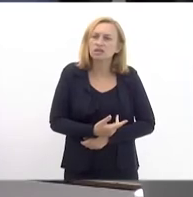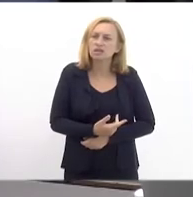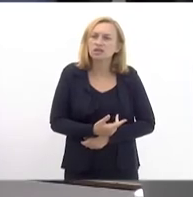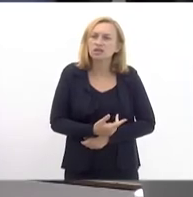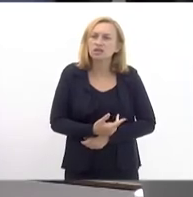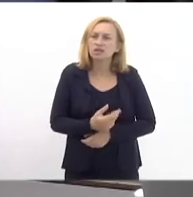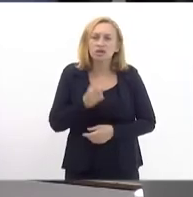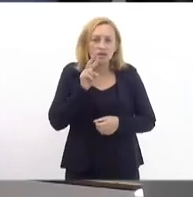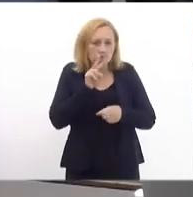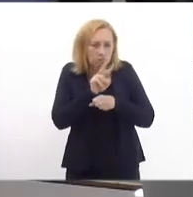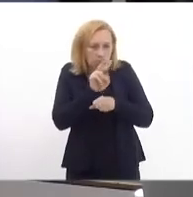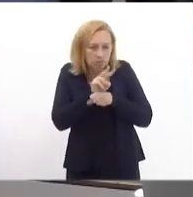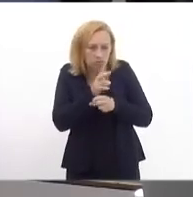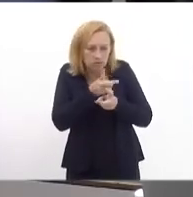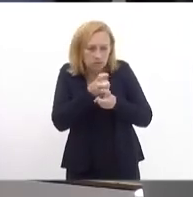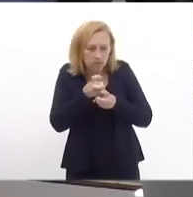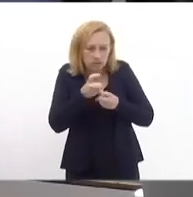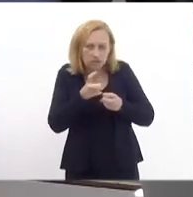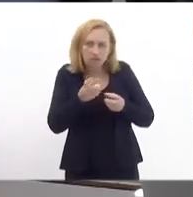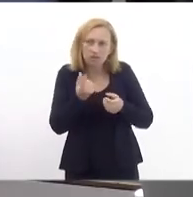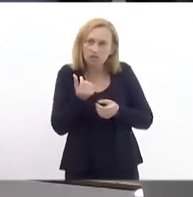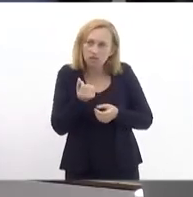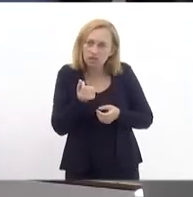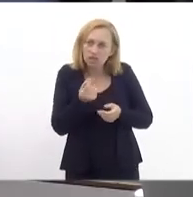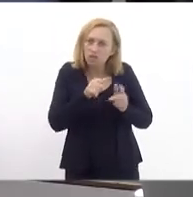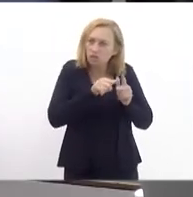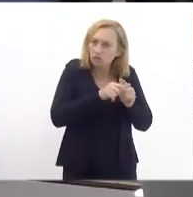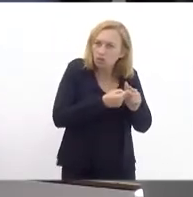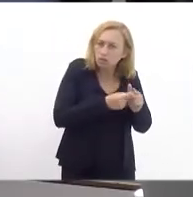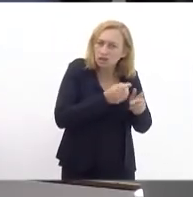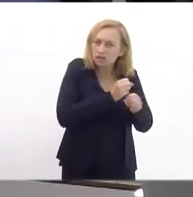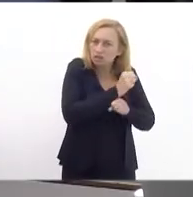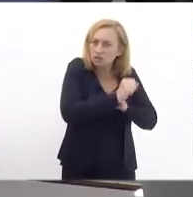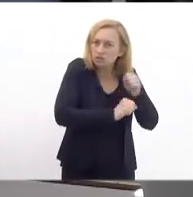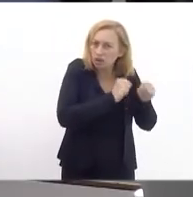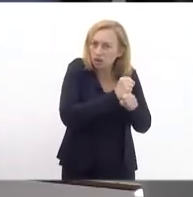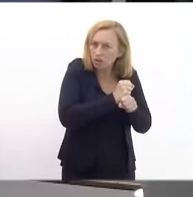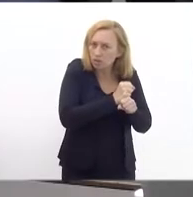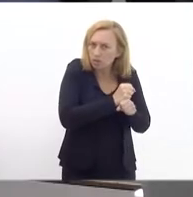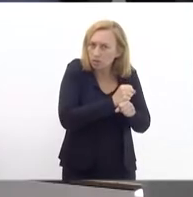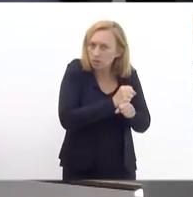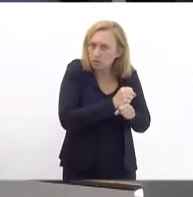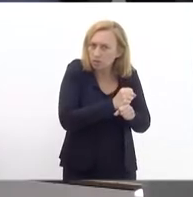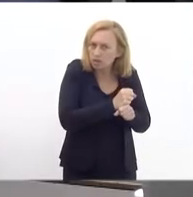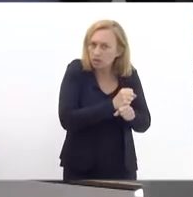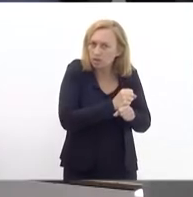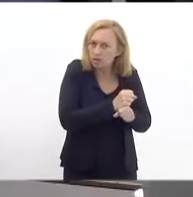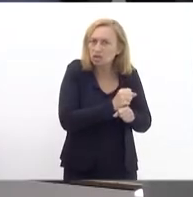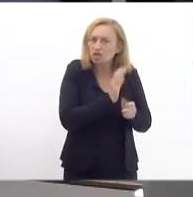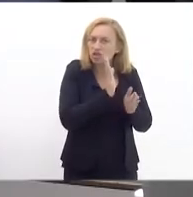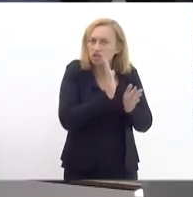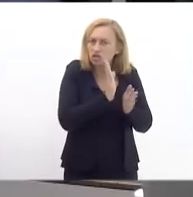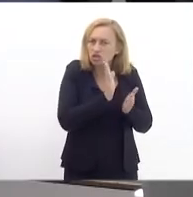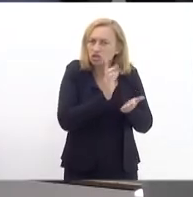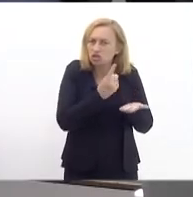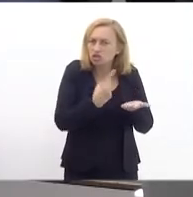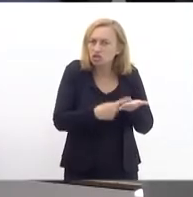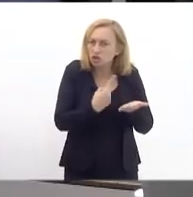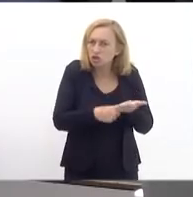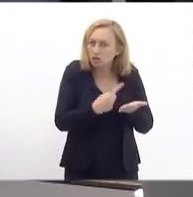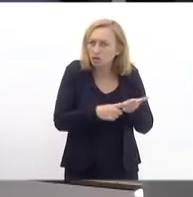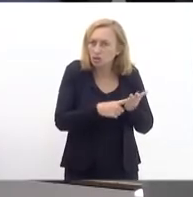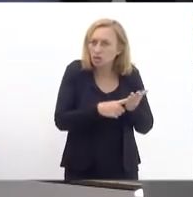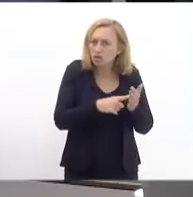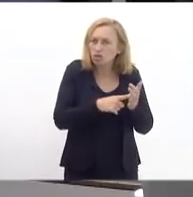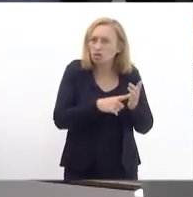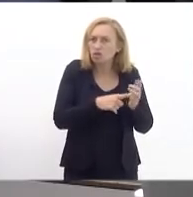revisões tarifárias. Reajustes anuais, que eles são dados de acordo com o índice